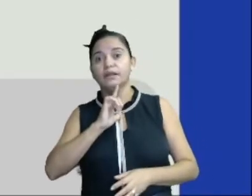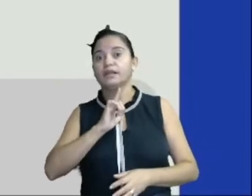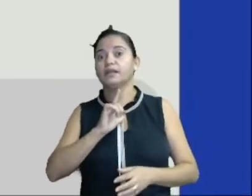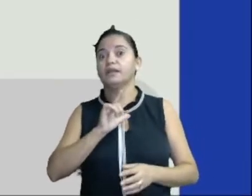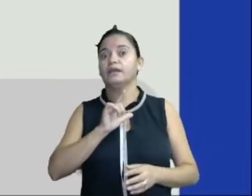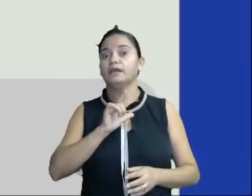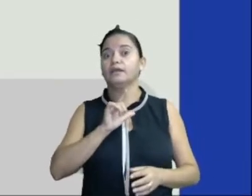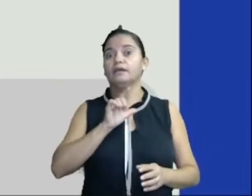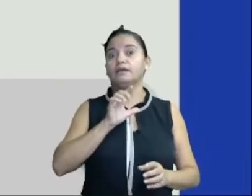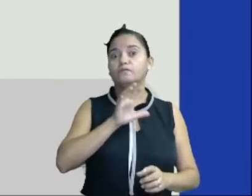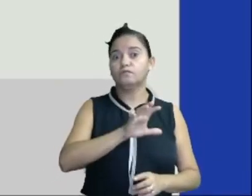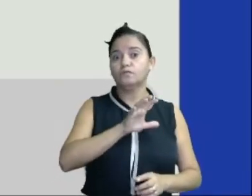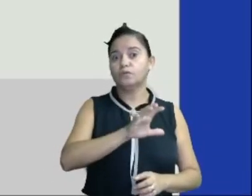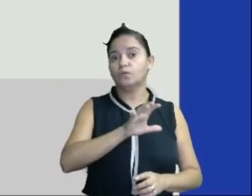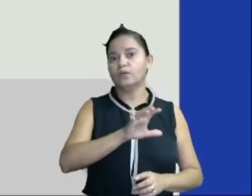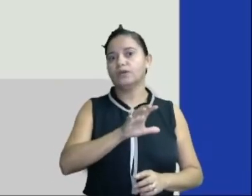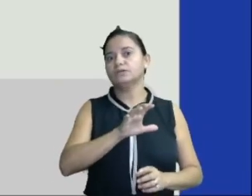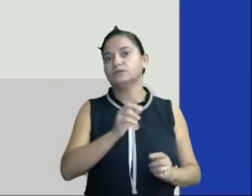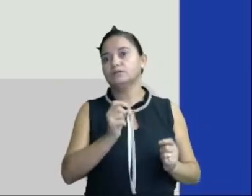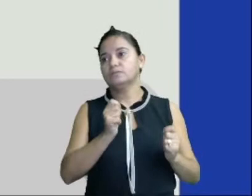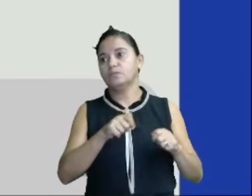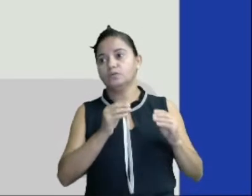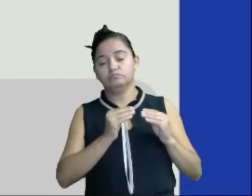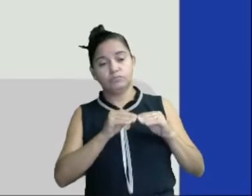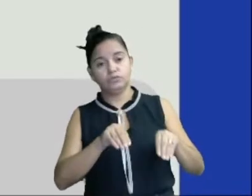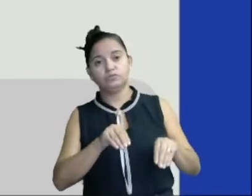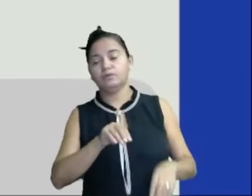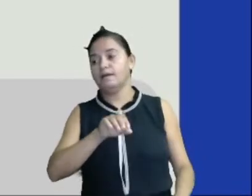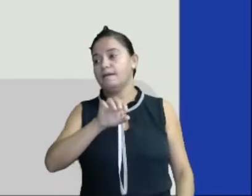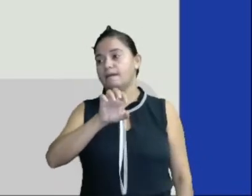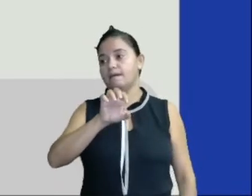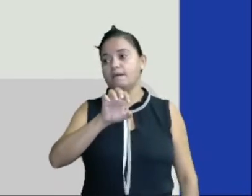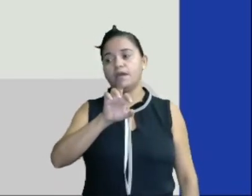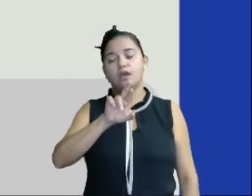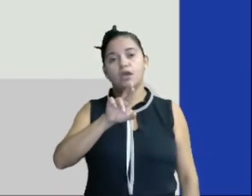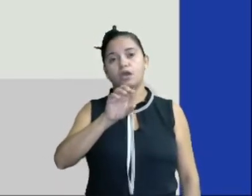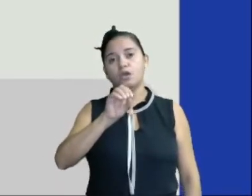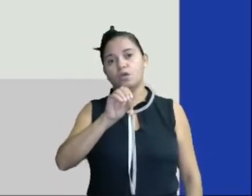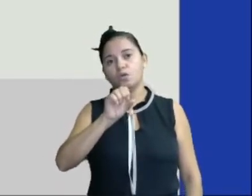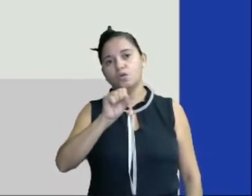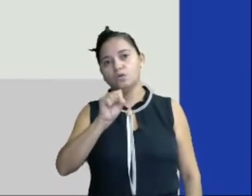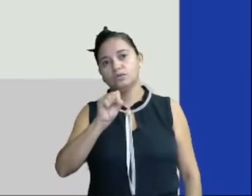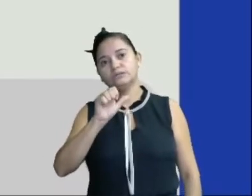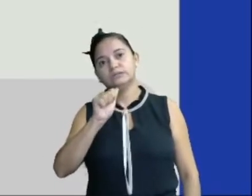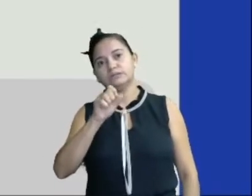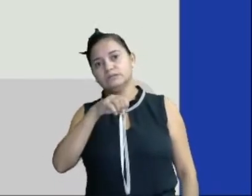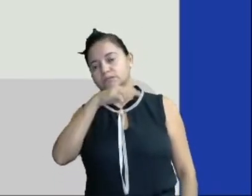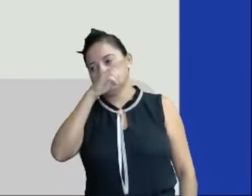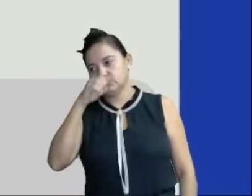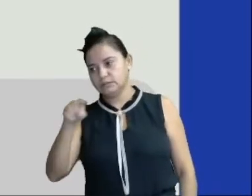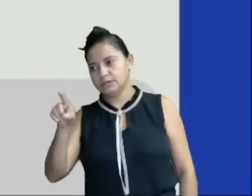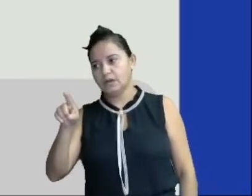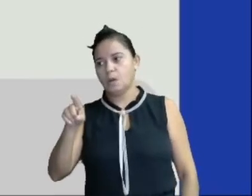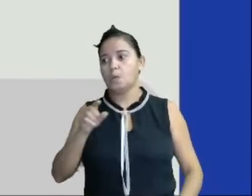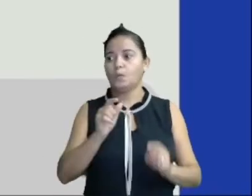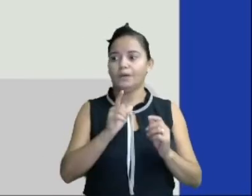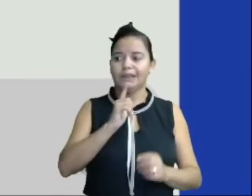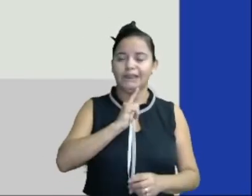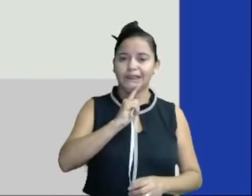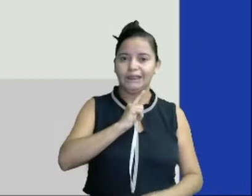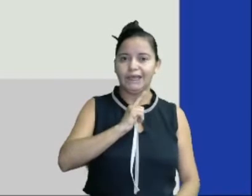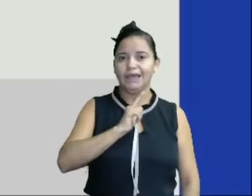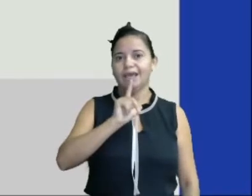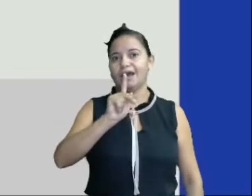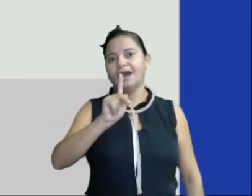que vai estar provocando essa erosão. Portanto, a gente tem a erosão pluvial, que é aquela causada